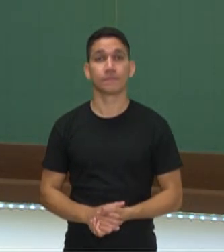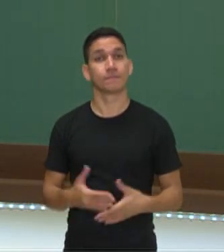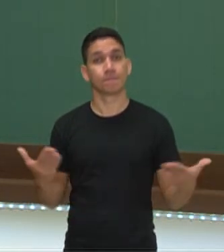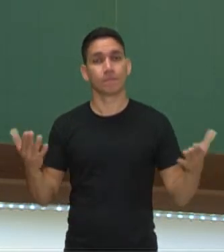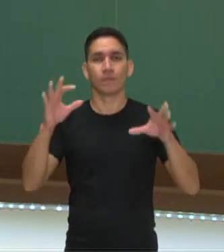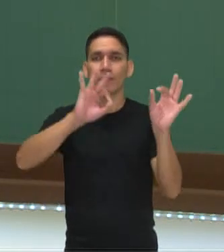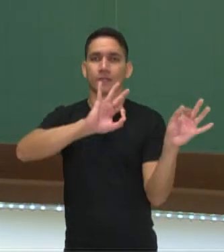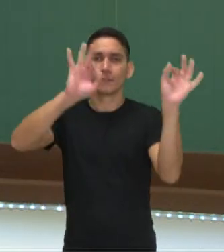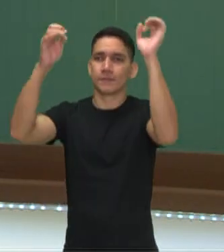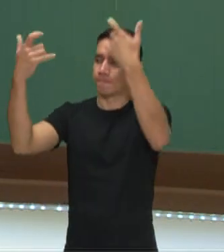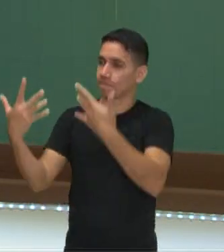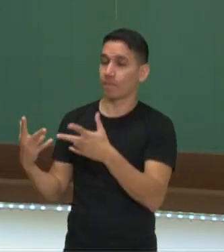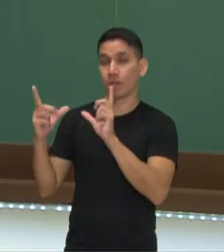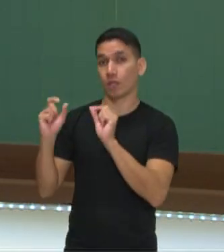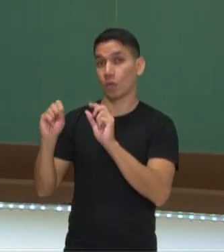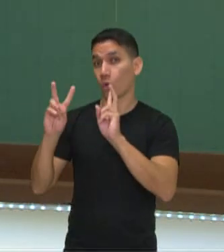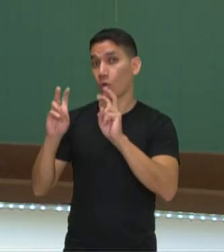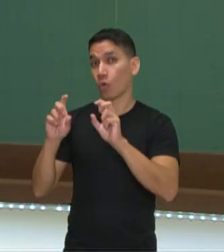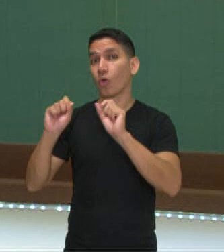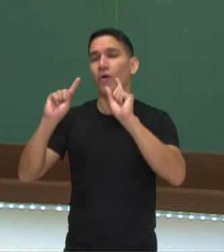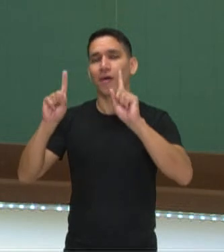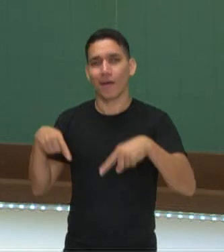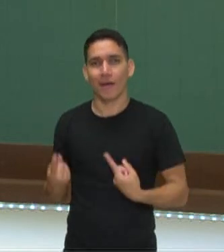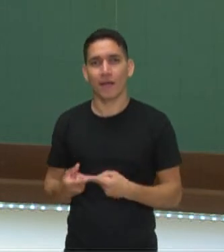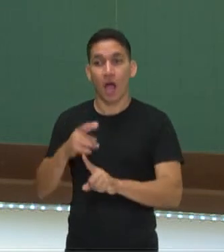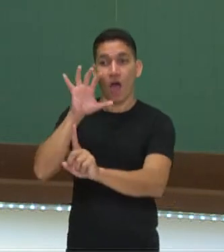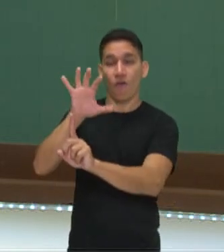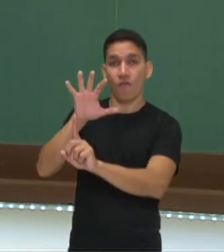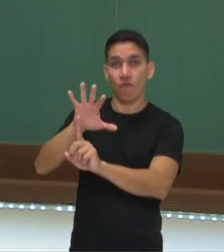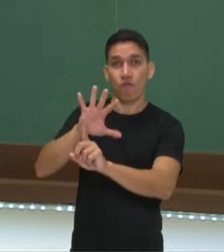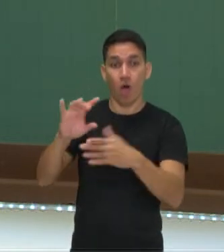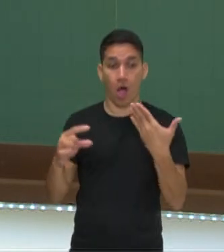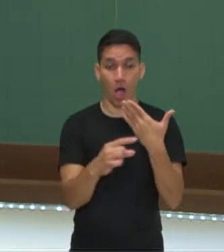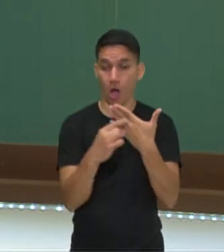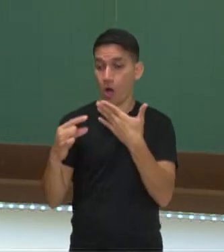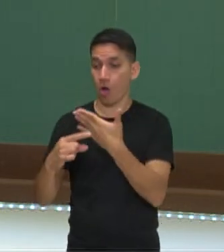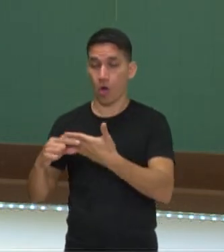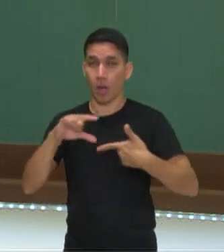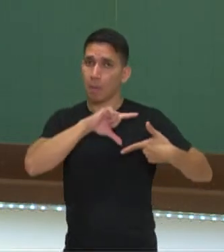Então, nesse vídeo, né, nós falamos sobre a influência desses autores